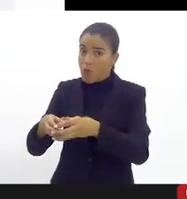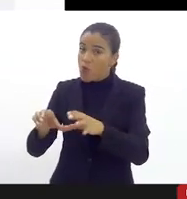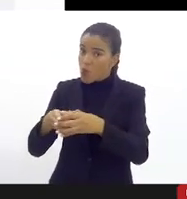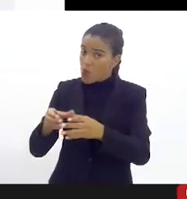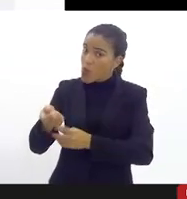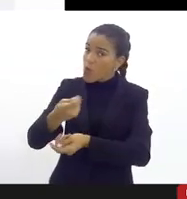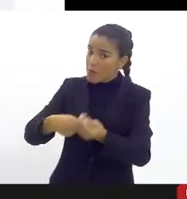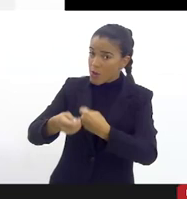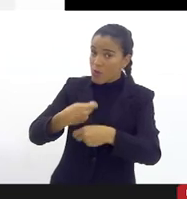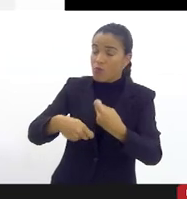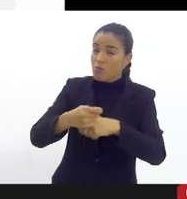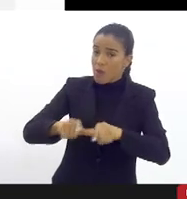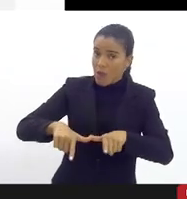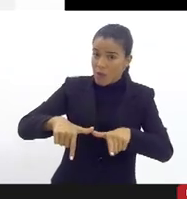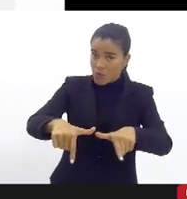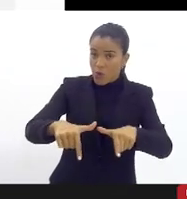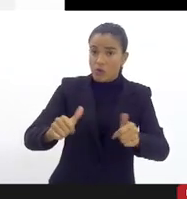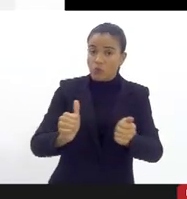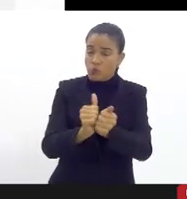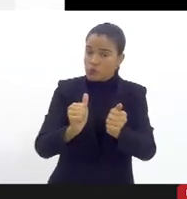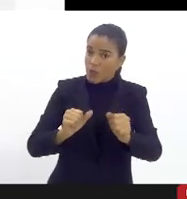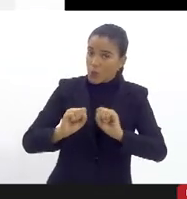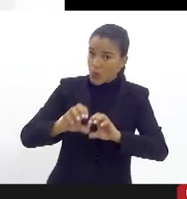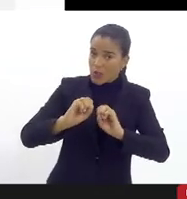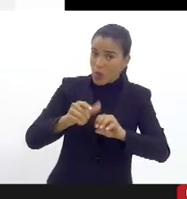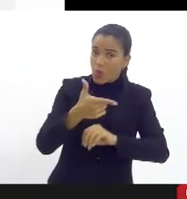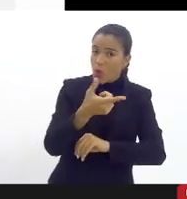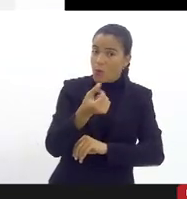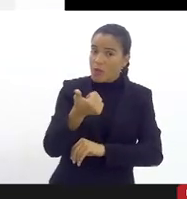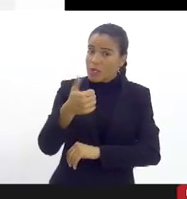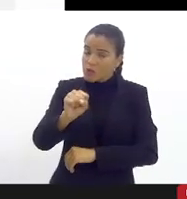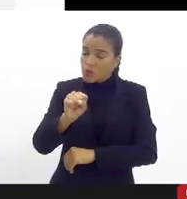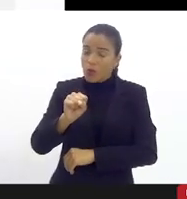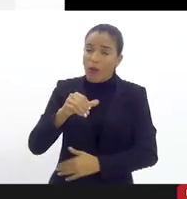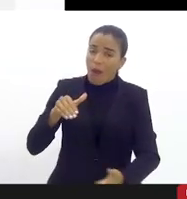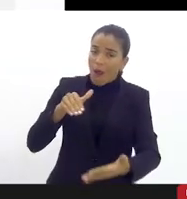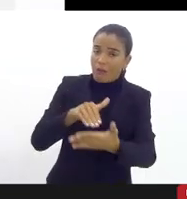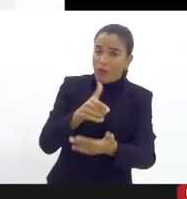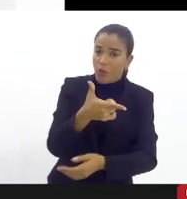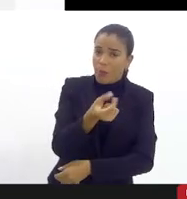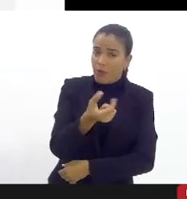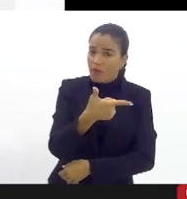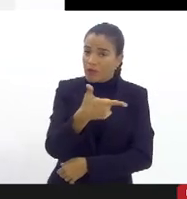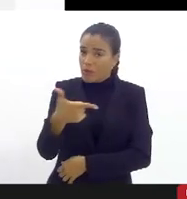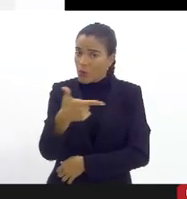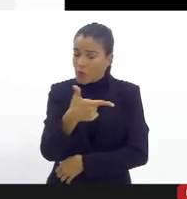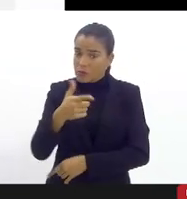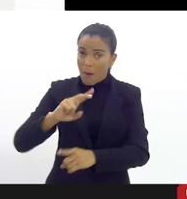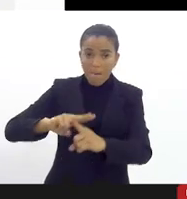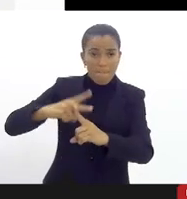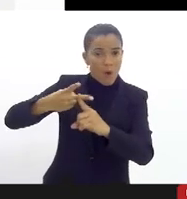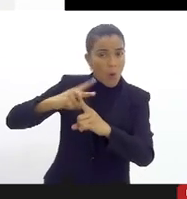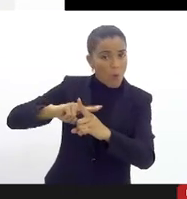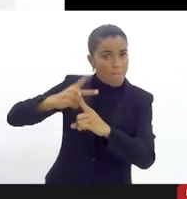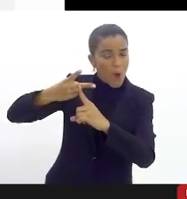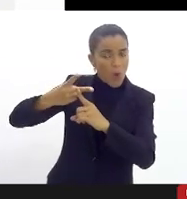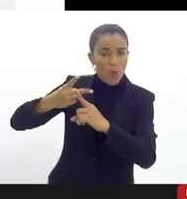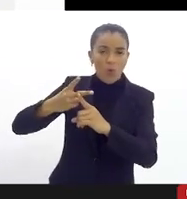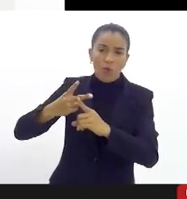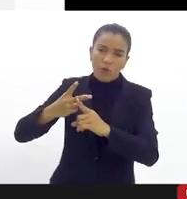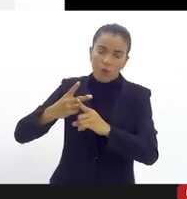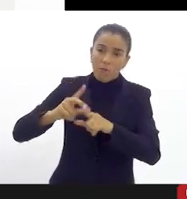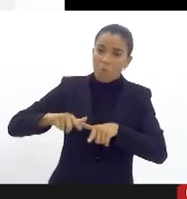econômico que atua na área de educação de 2018 até 2022 multiplicou o seu ativo total